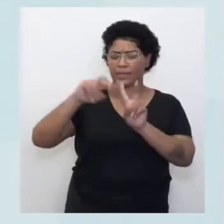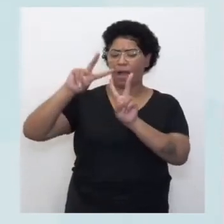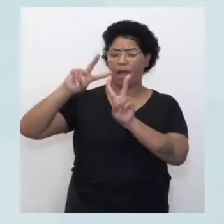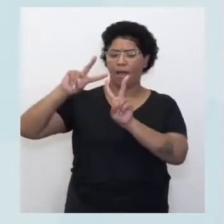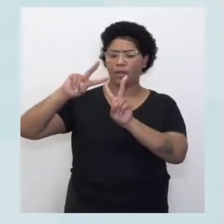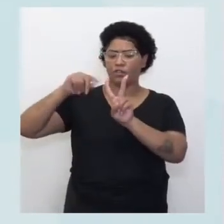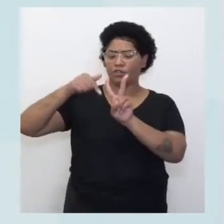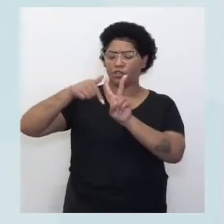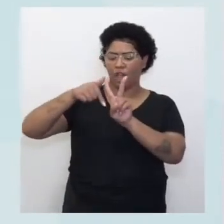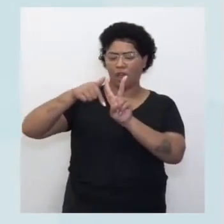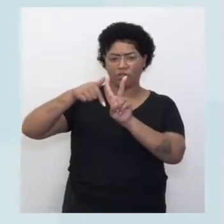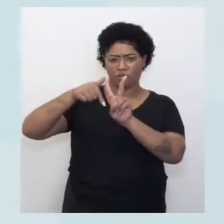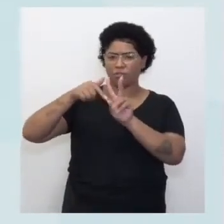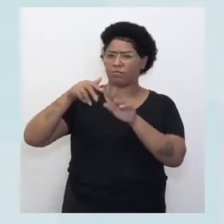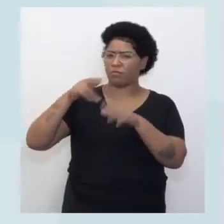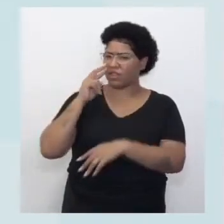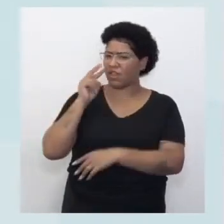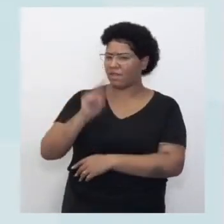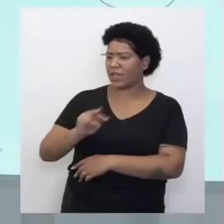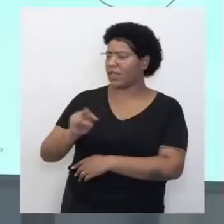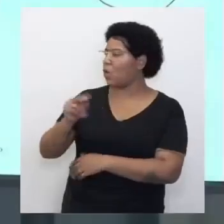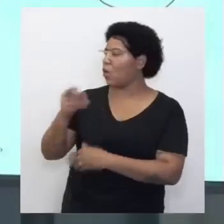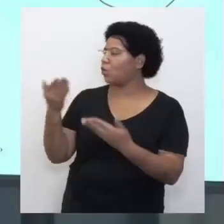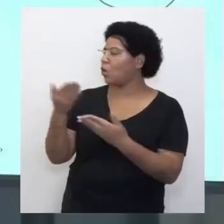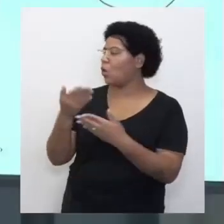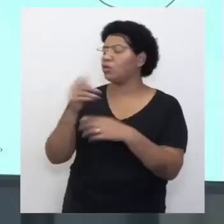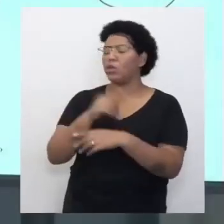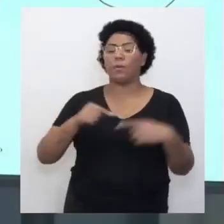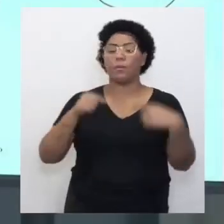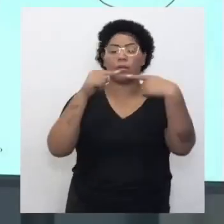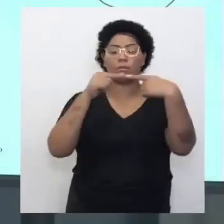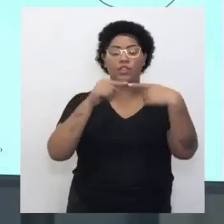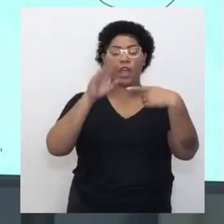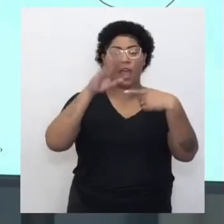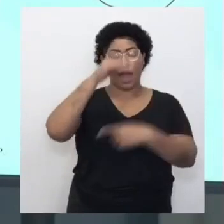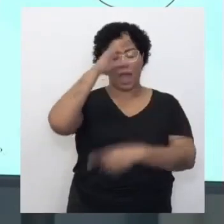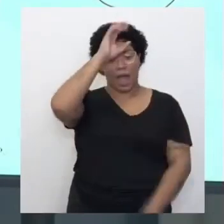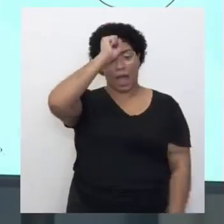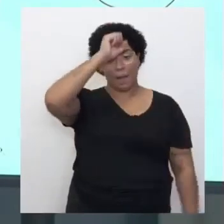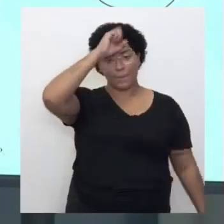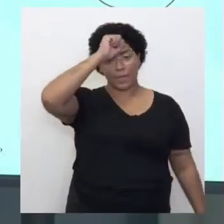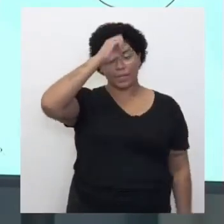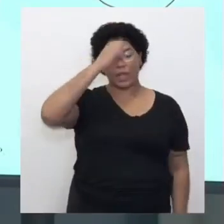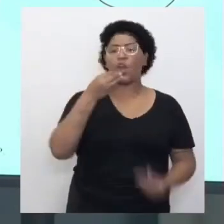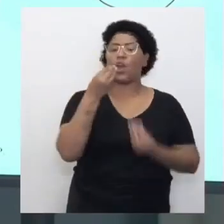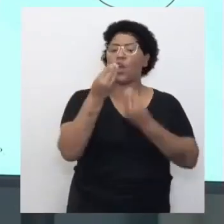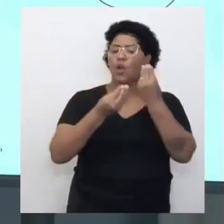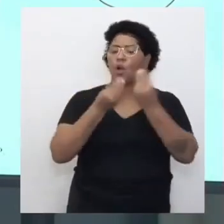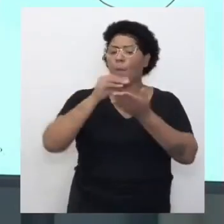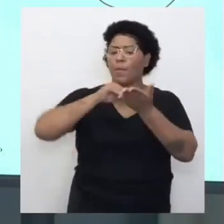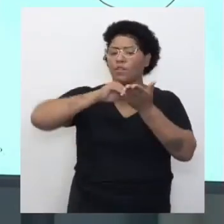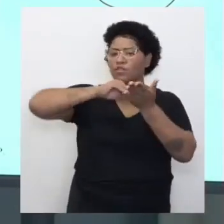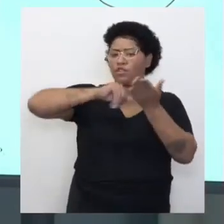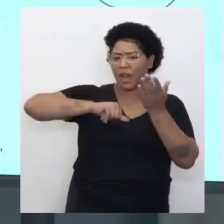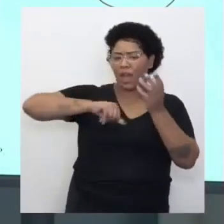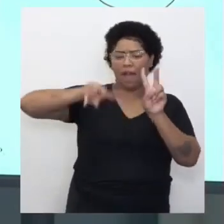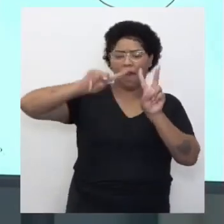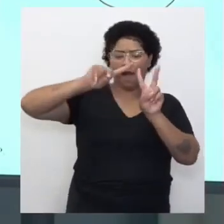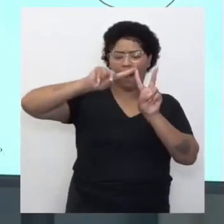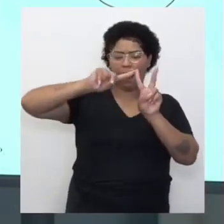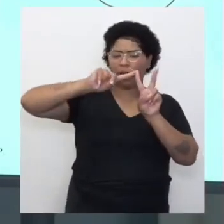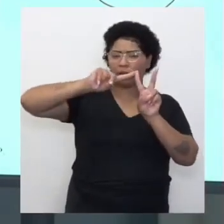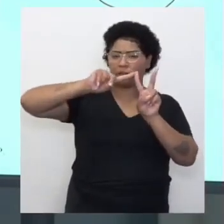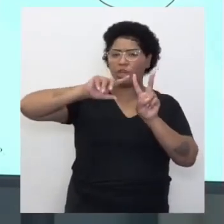quadrada de 7. Então, hoje, o nosso objetivo é aprender como tirar essas raízes aí